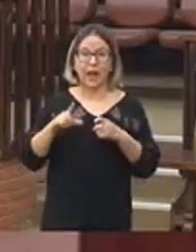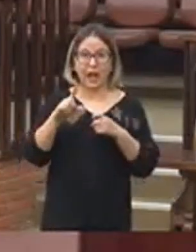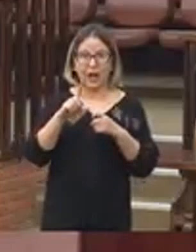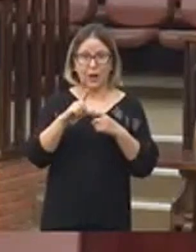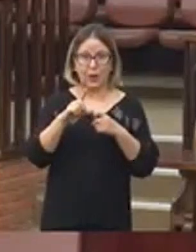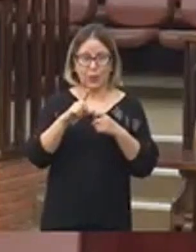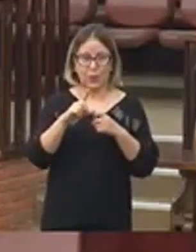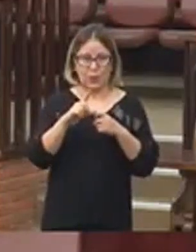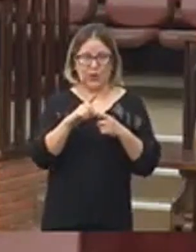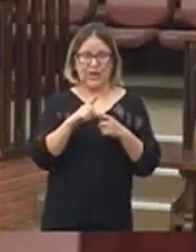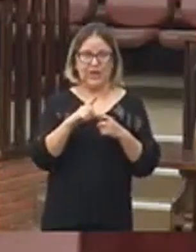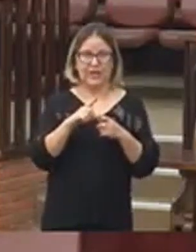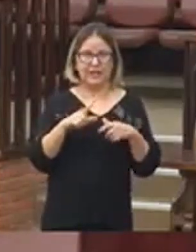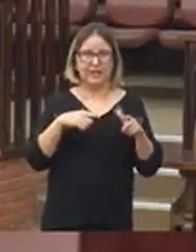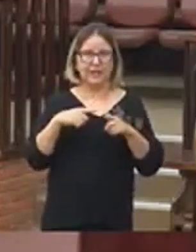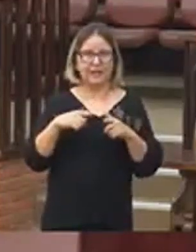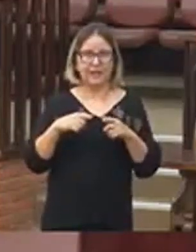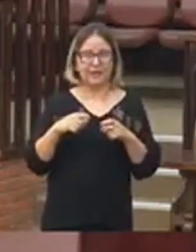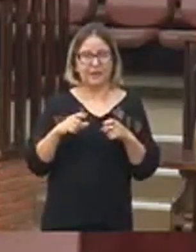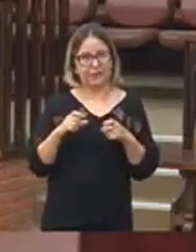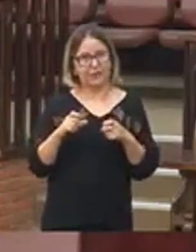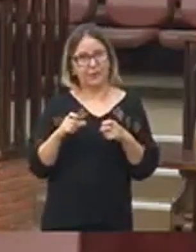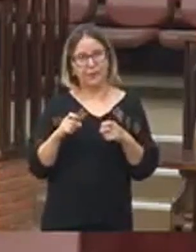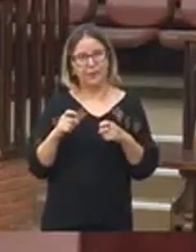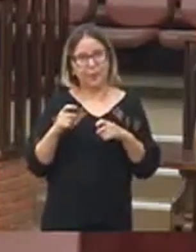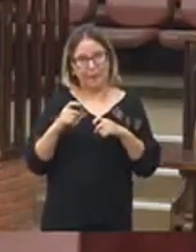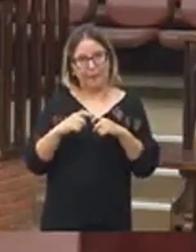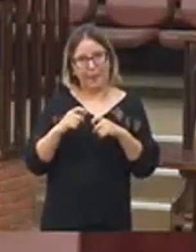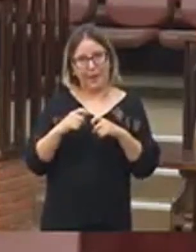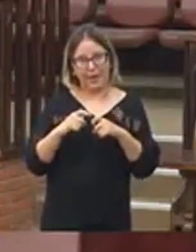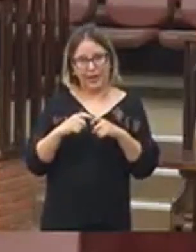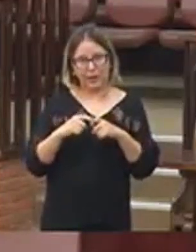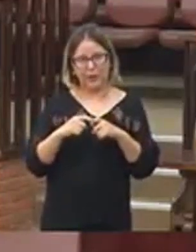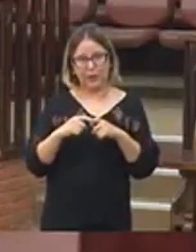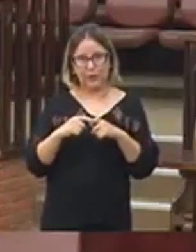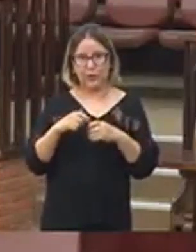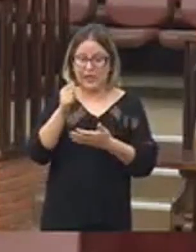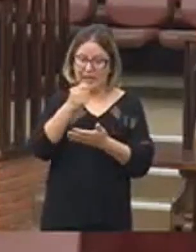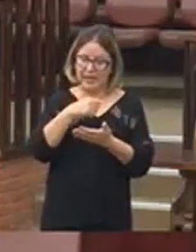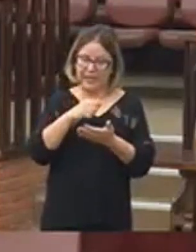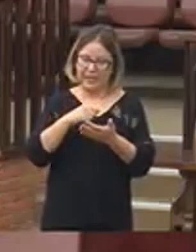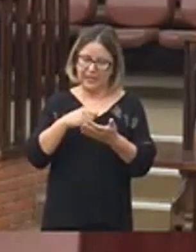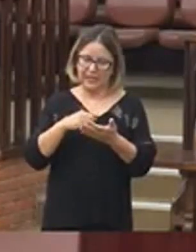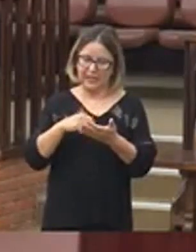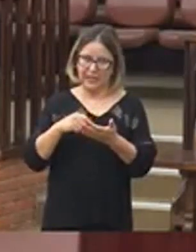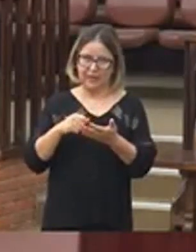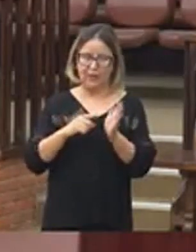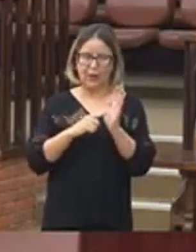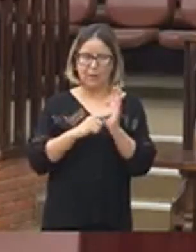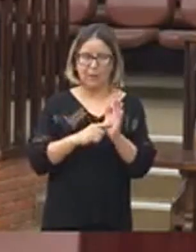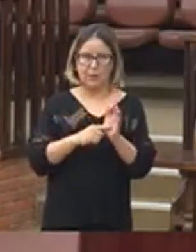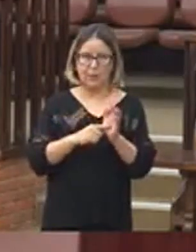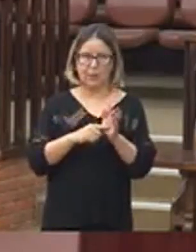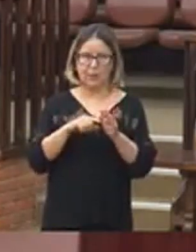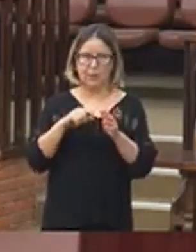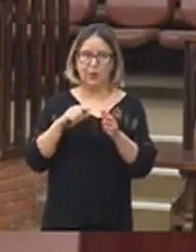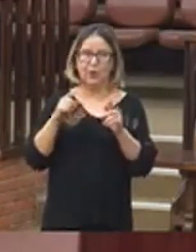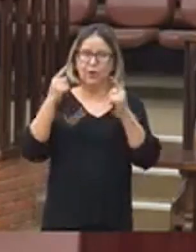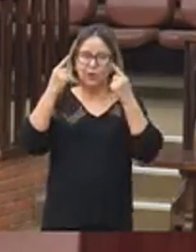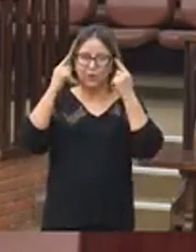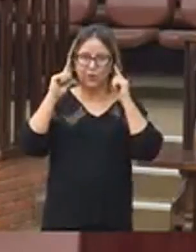único que registra este fato do choro de Jesus em razão